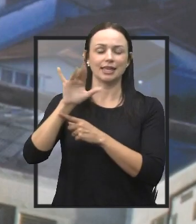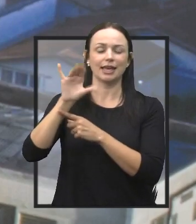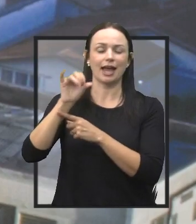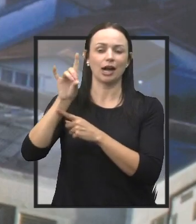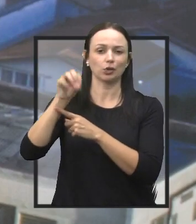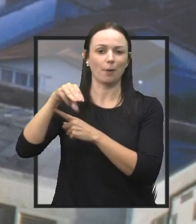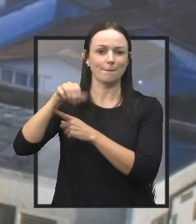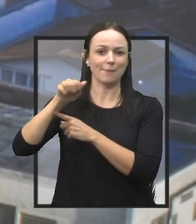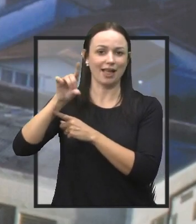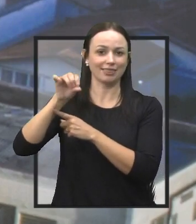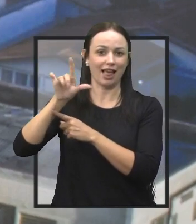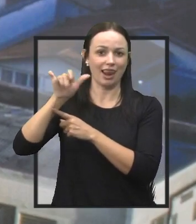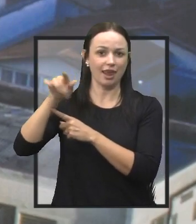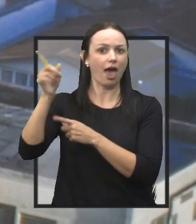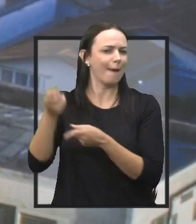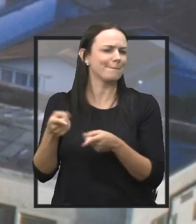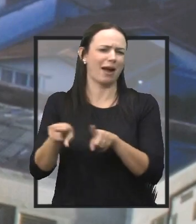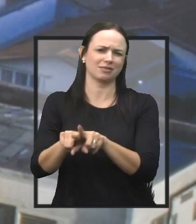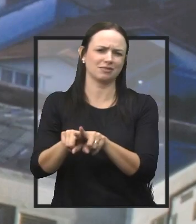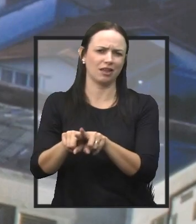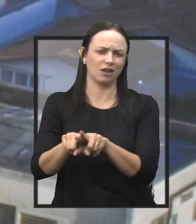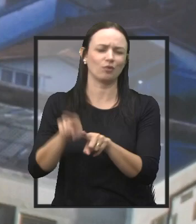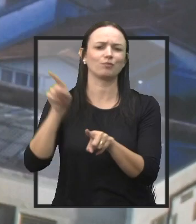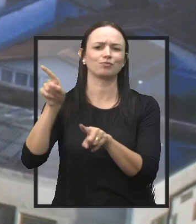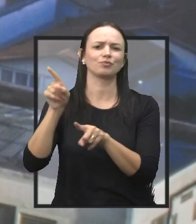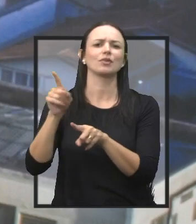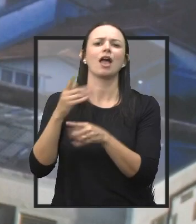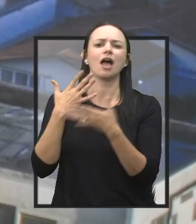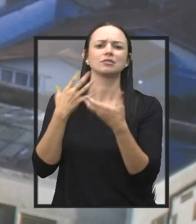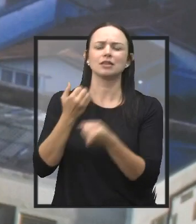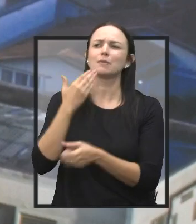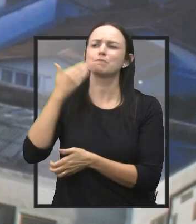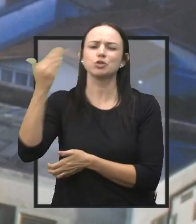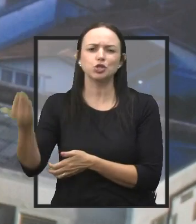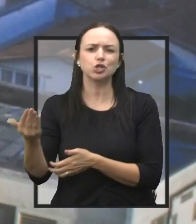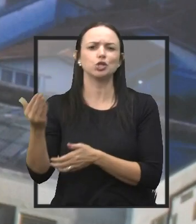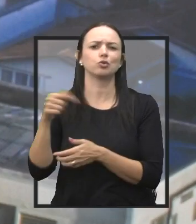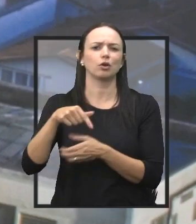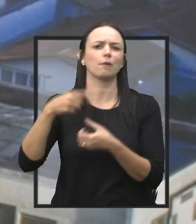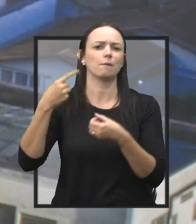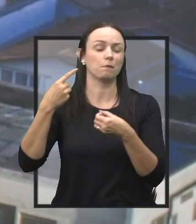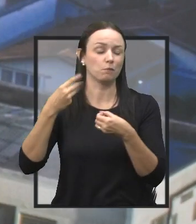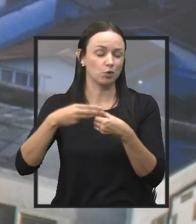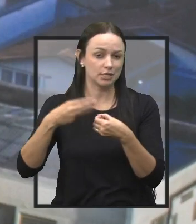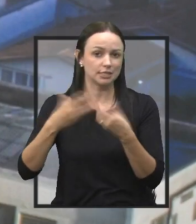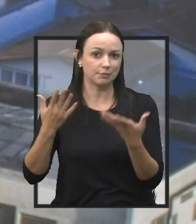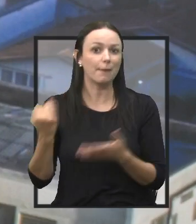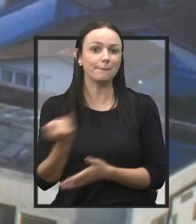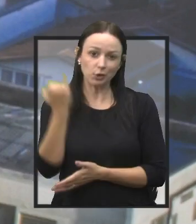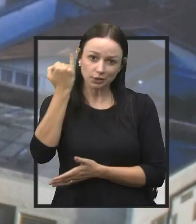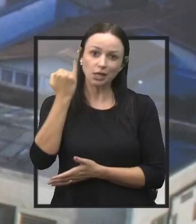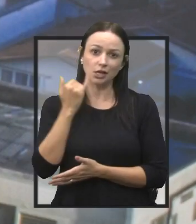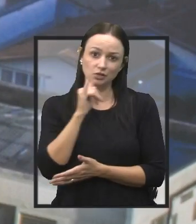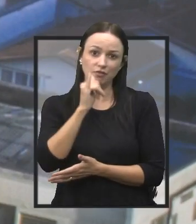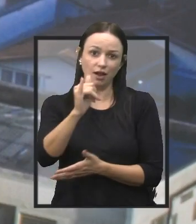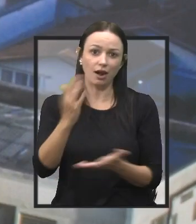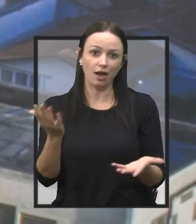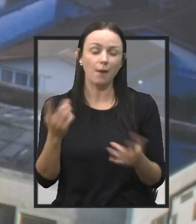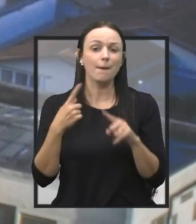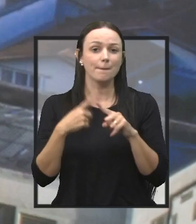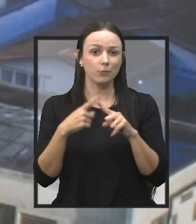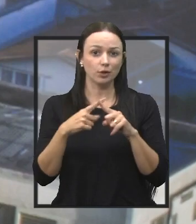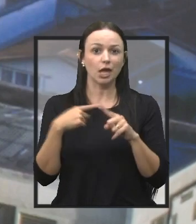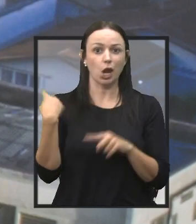Ricardo Madalena, que é um parceiro que atende as demandas do município, e é importante que a gente fale isso, porque a gente precisa